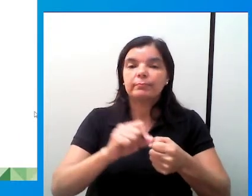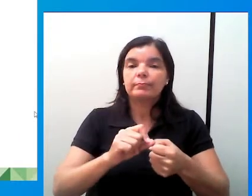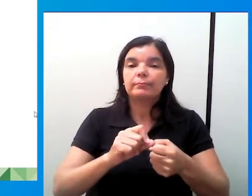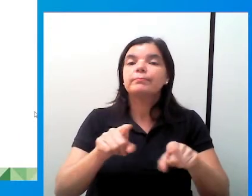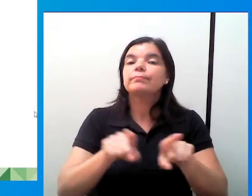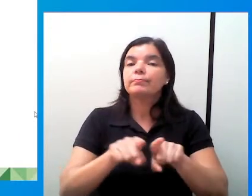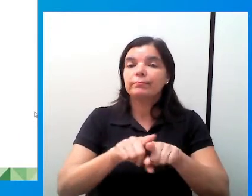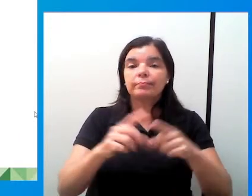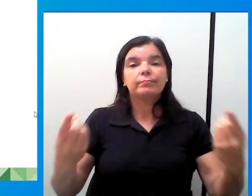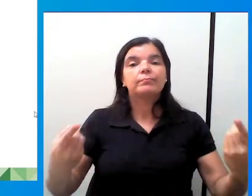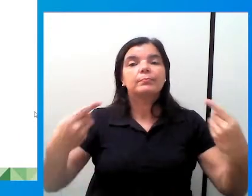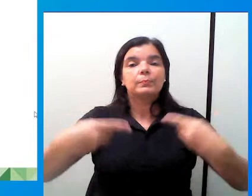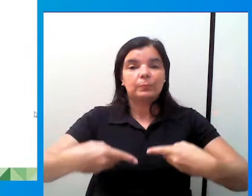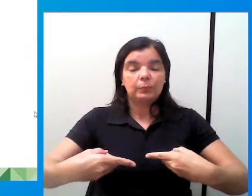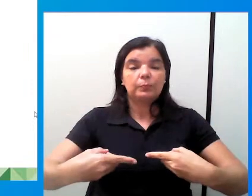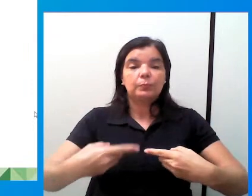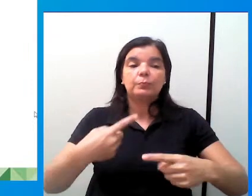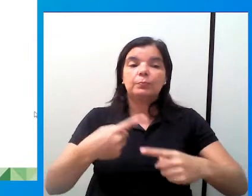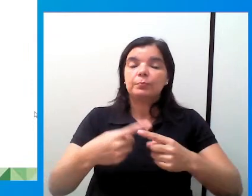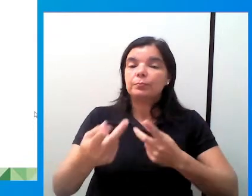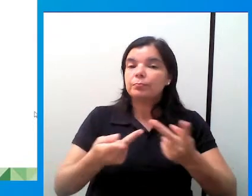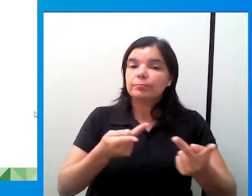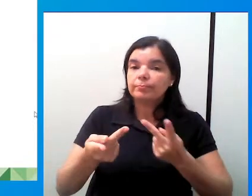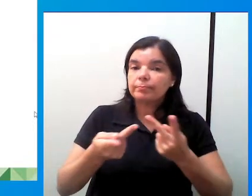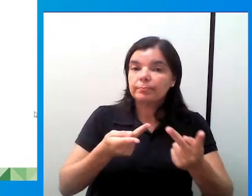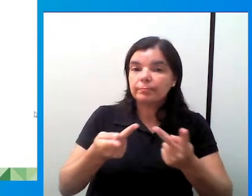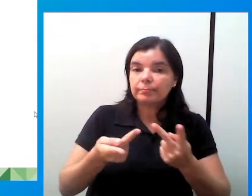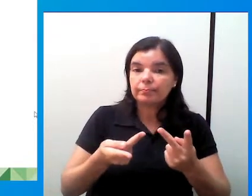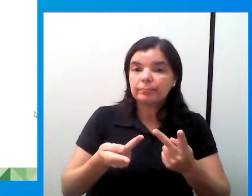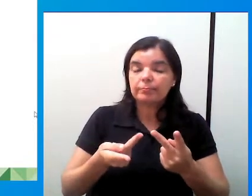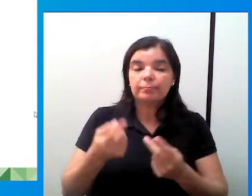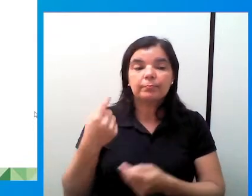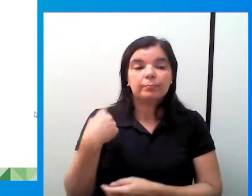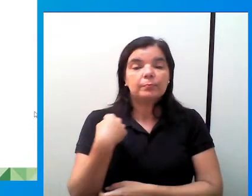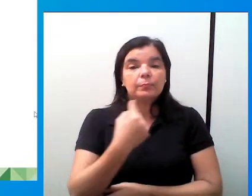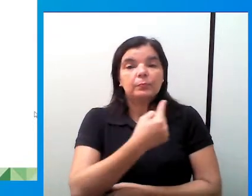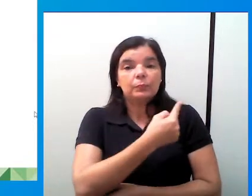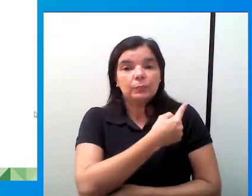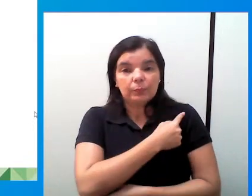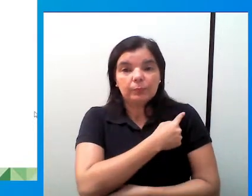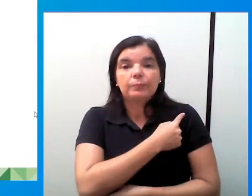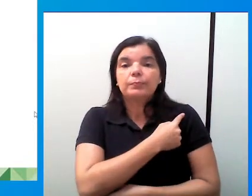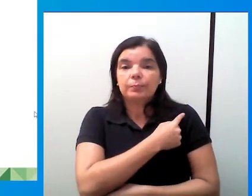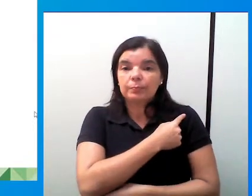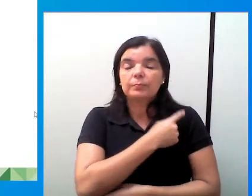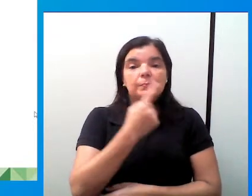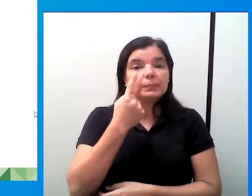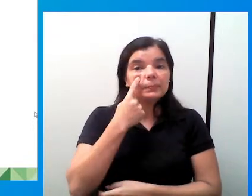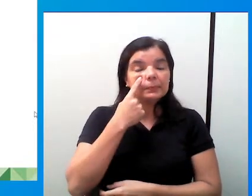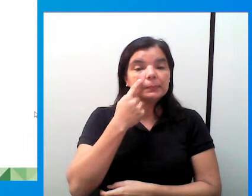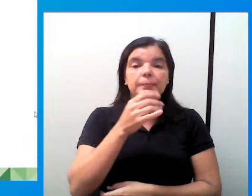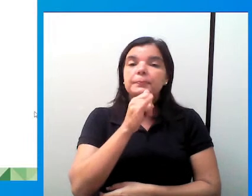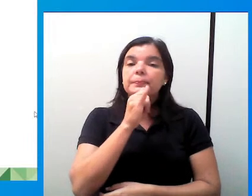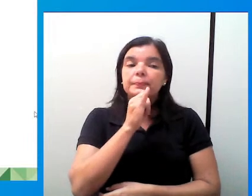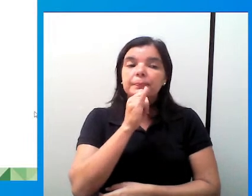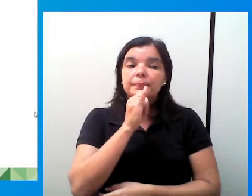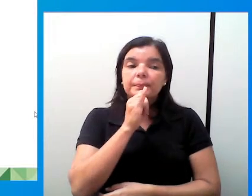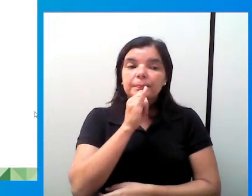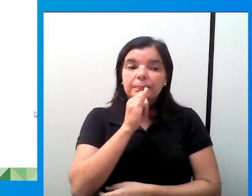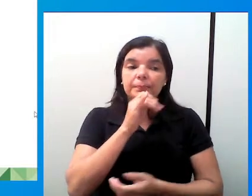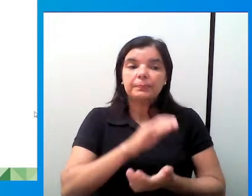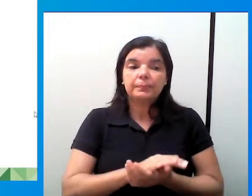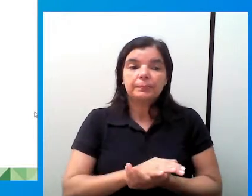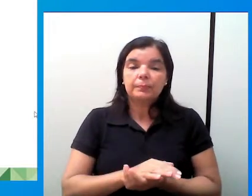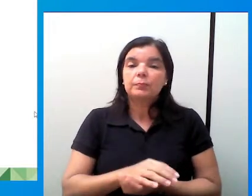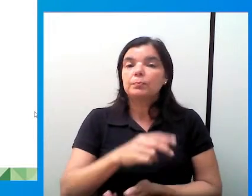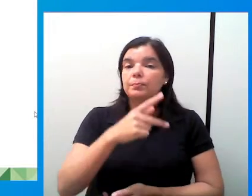também, porque todo planejamento ele é passível de mudança. E nós, ao longo desse plano de ação, vivenciamos, por exemplo, a elaboração de um